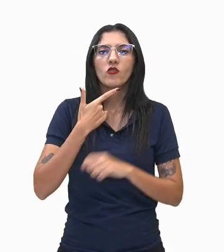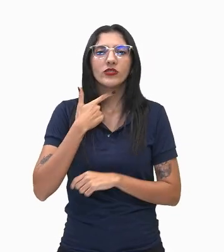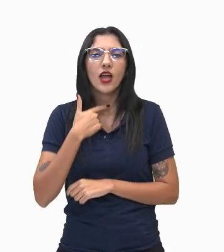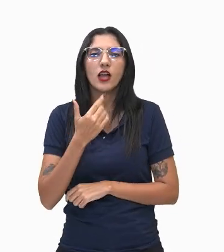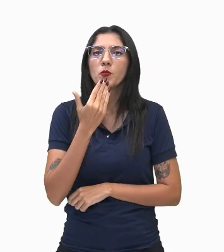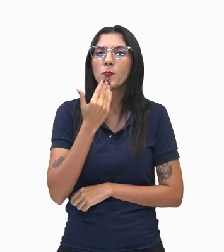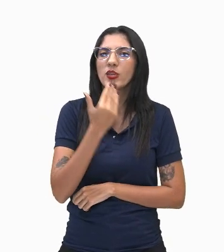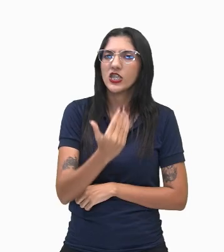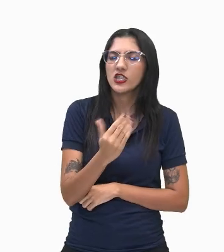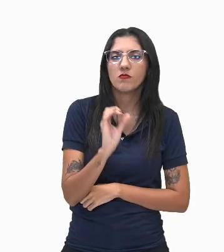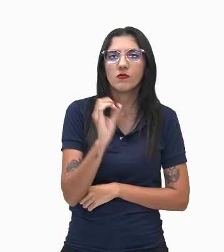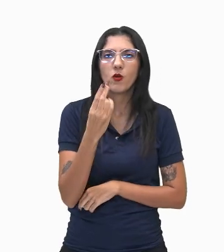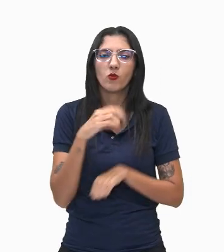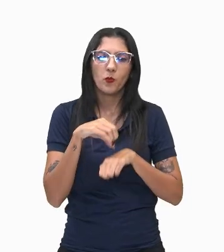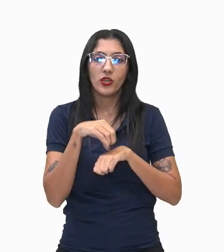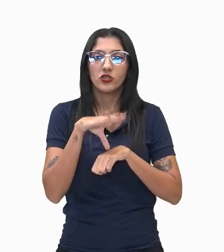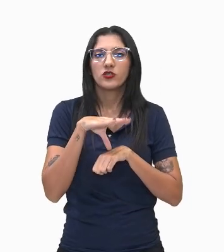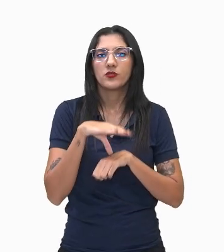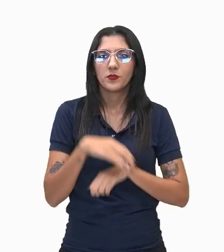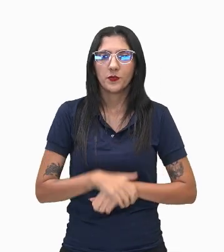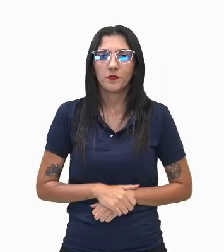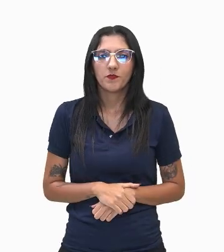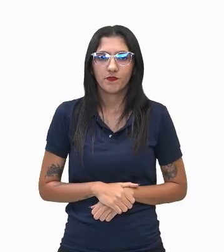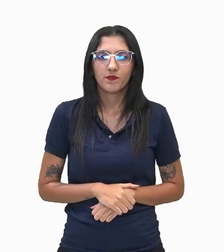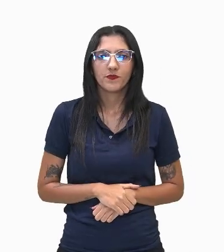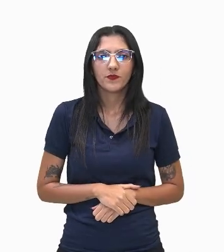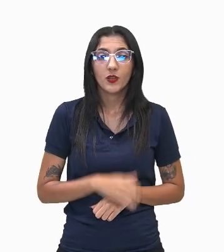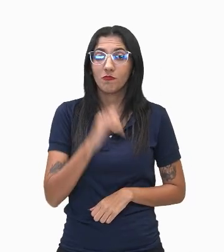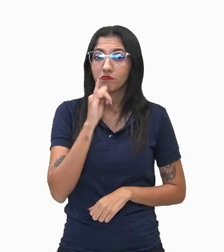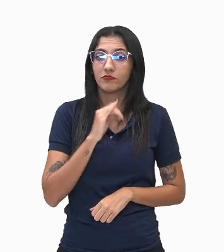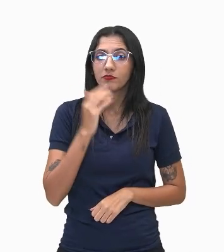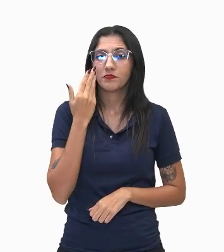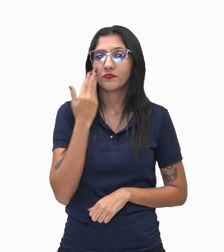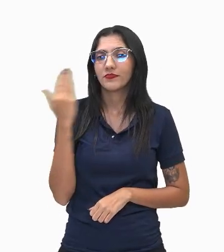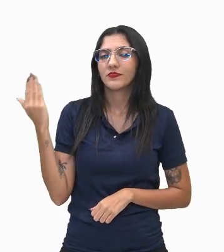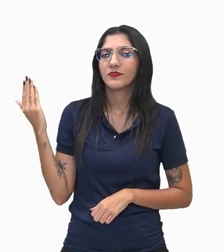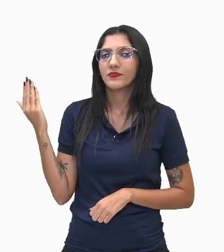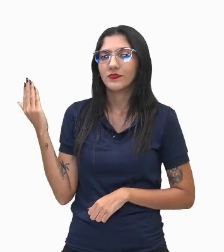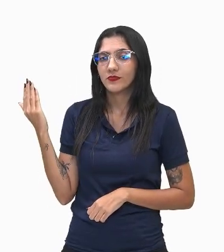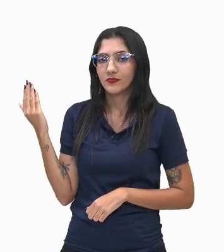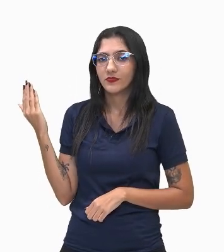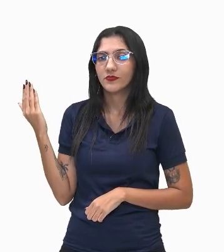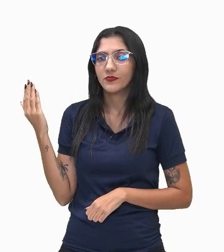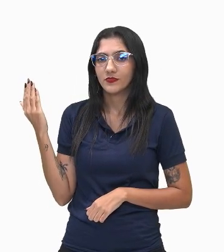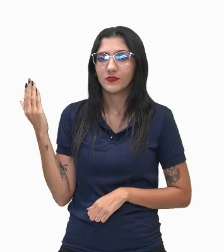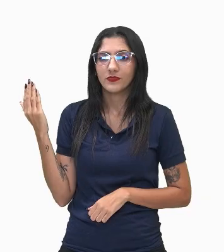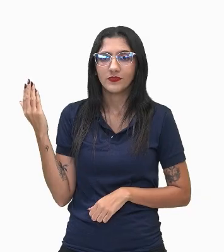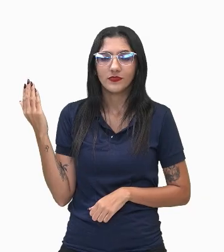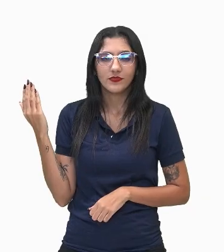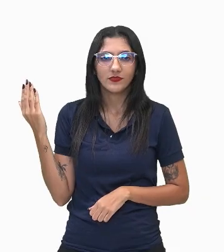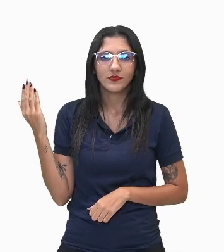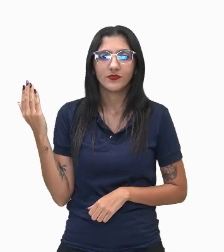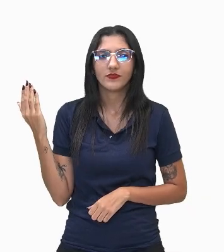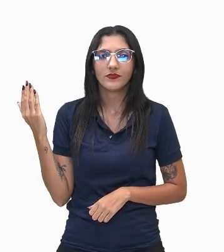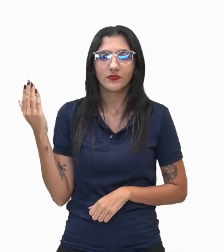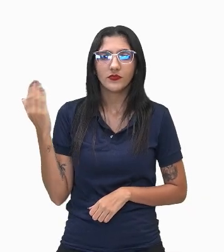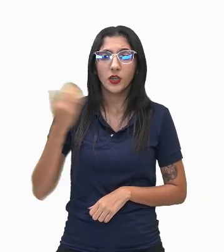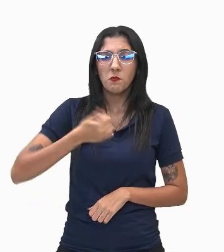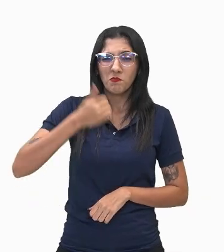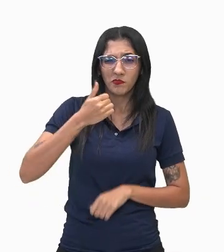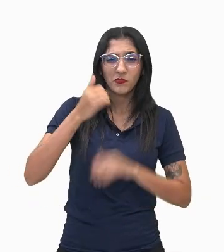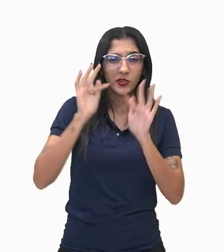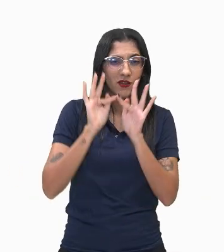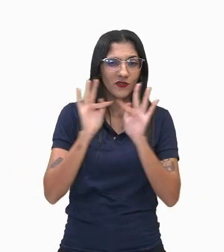pedido ou sugestão. Vamos para o exemplo. Ela já tinha dito que não iria